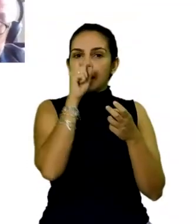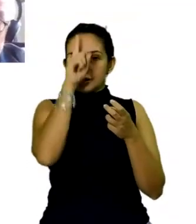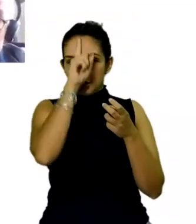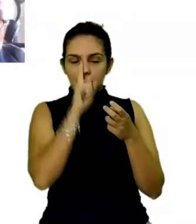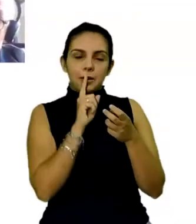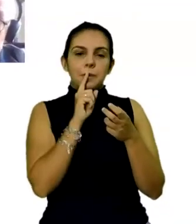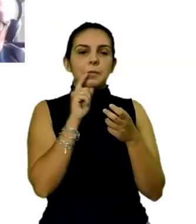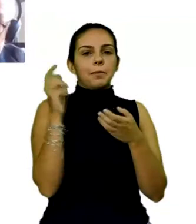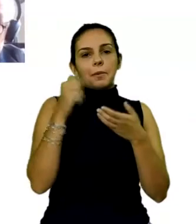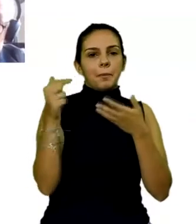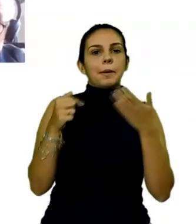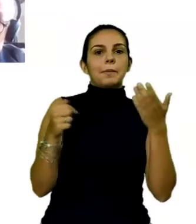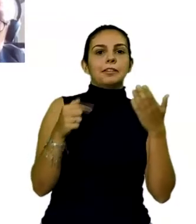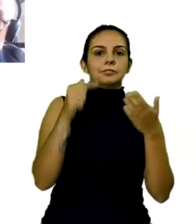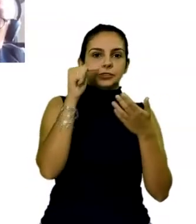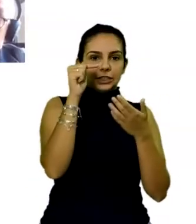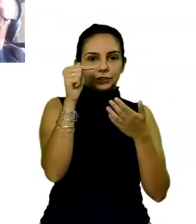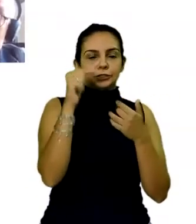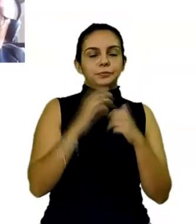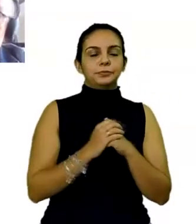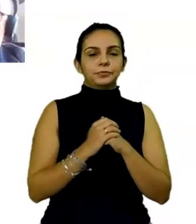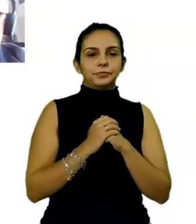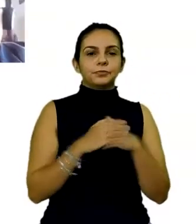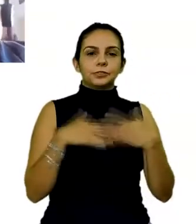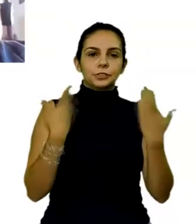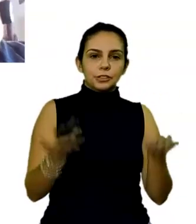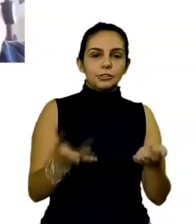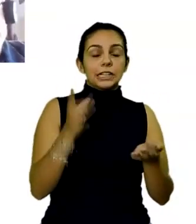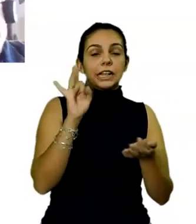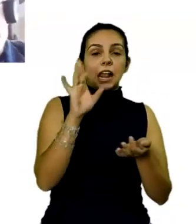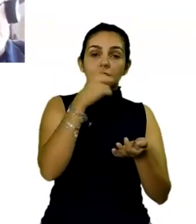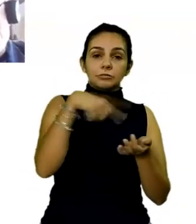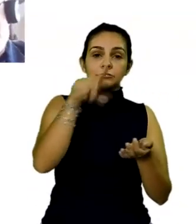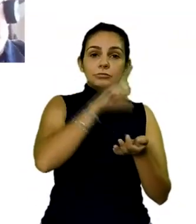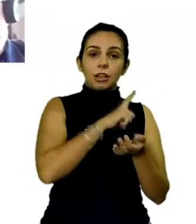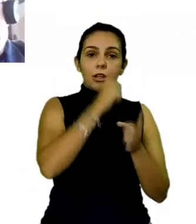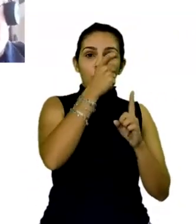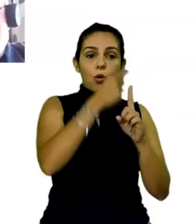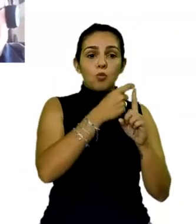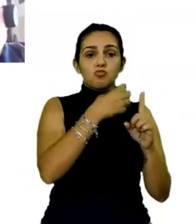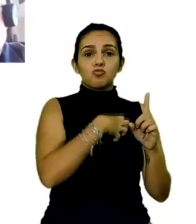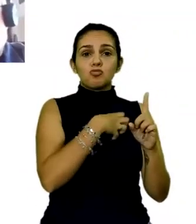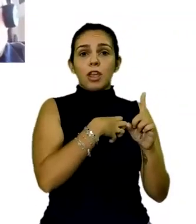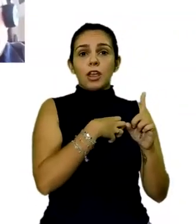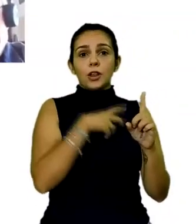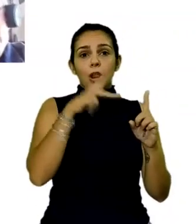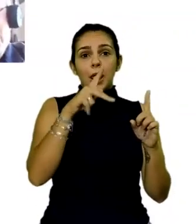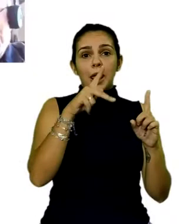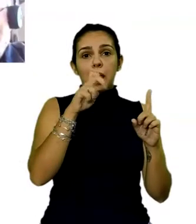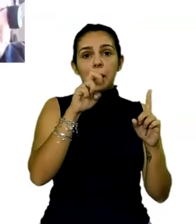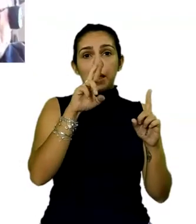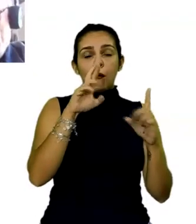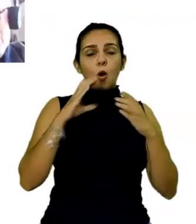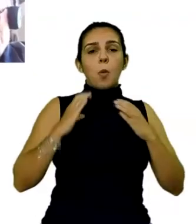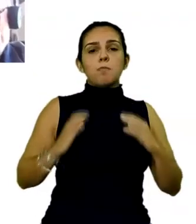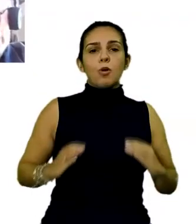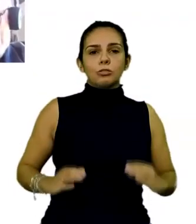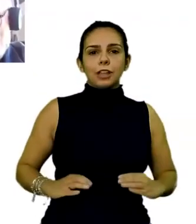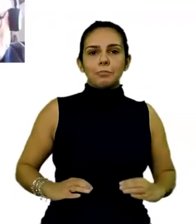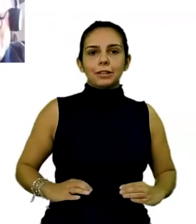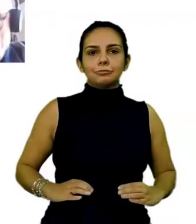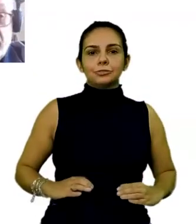amarelo, são 7. Então, e cada um tem a personalidade. Então a Mary ela começou a estudar